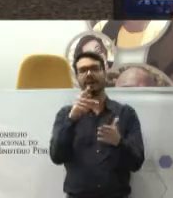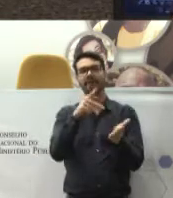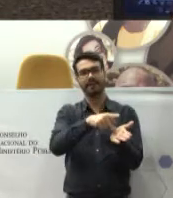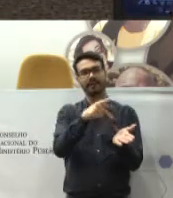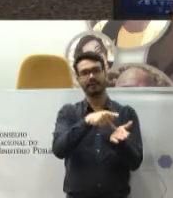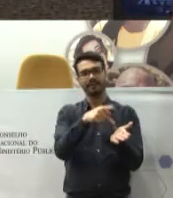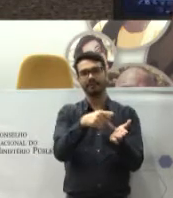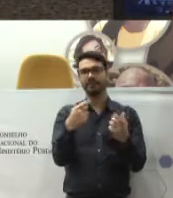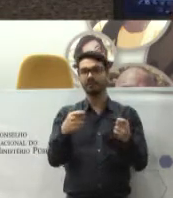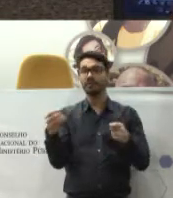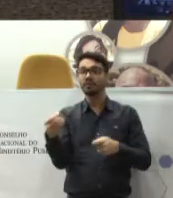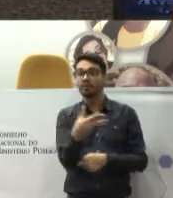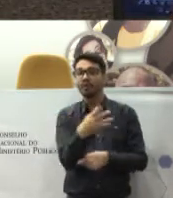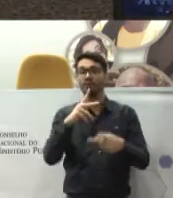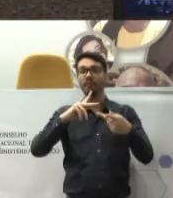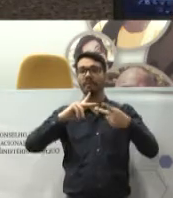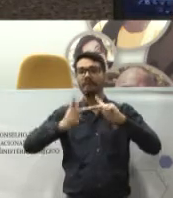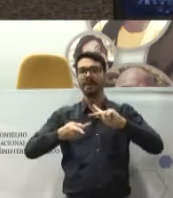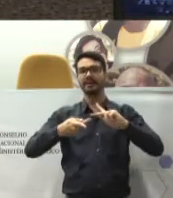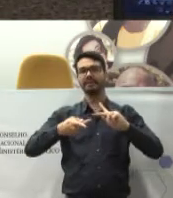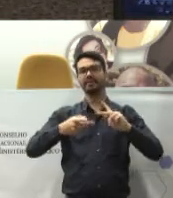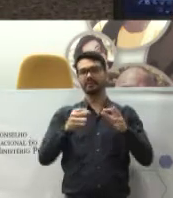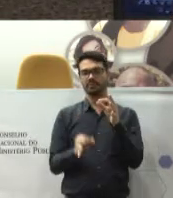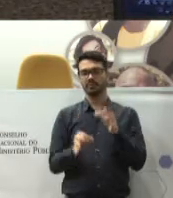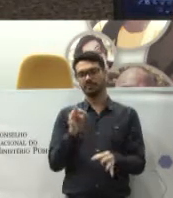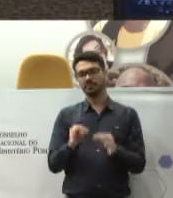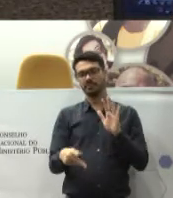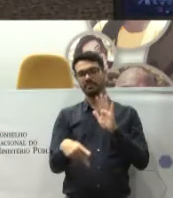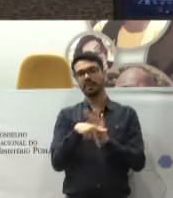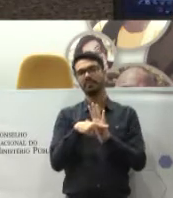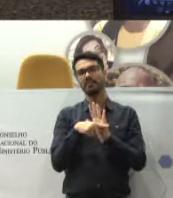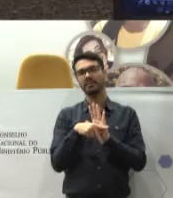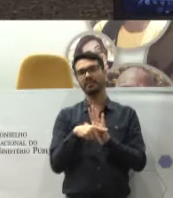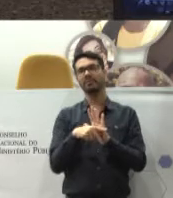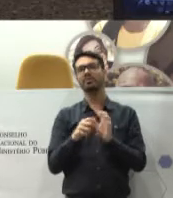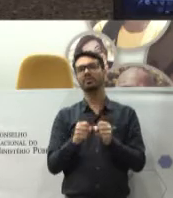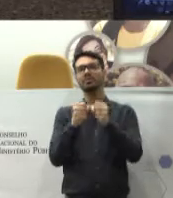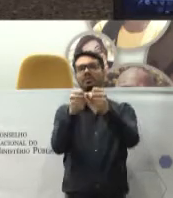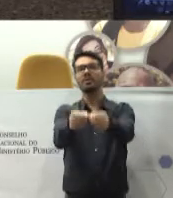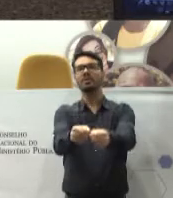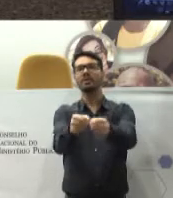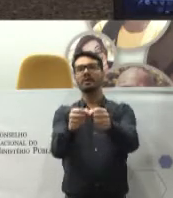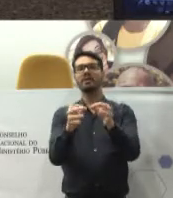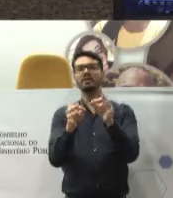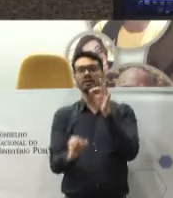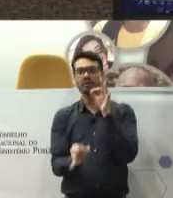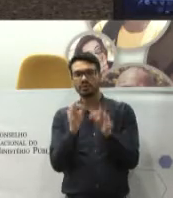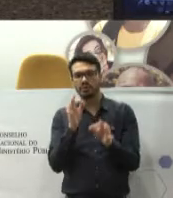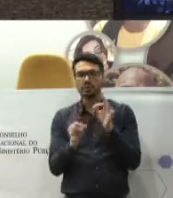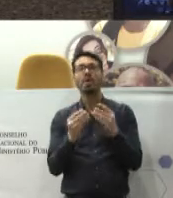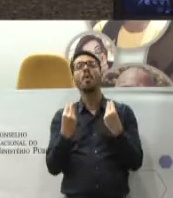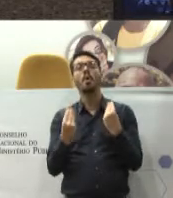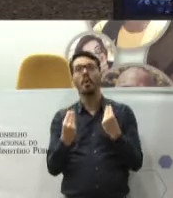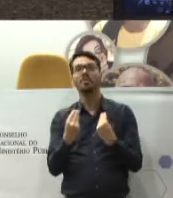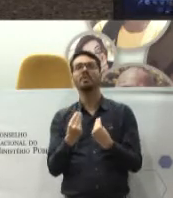criar um novo paradigma jurídico para o Poder Judiciário, isso através de